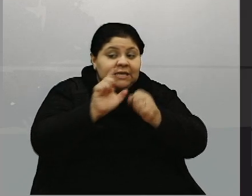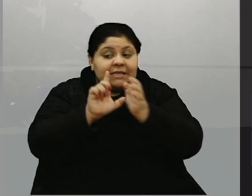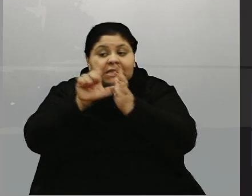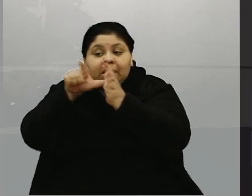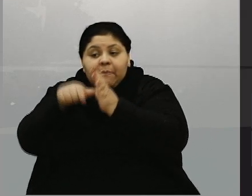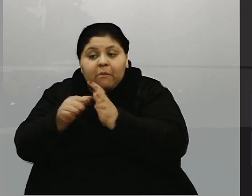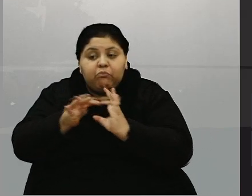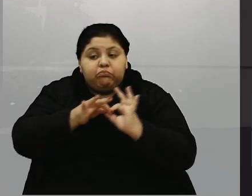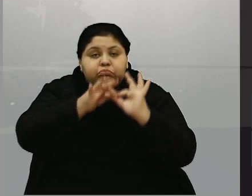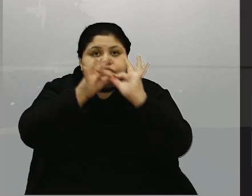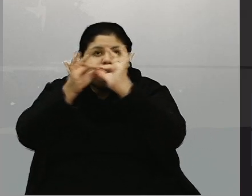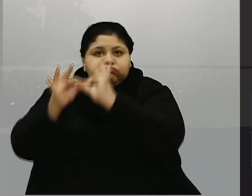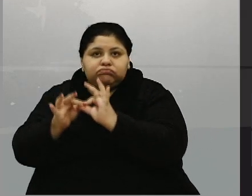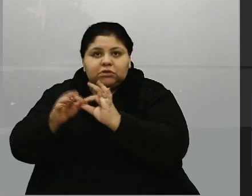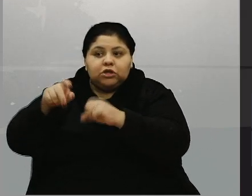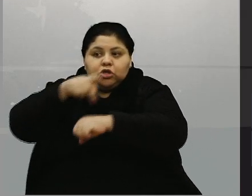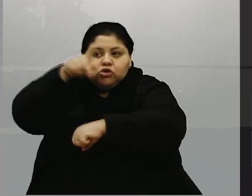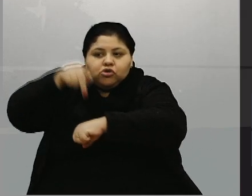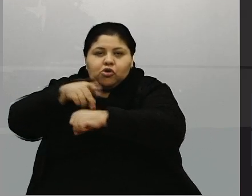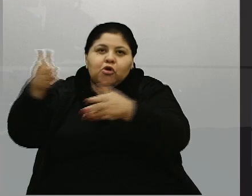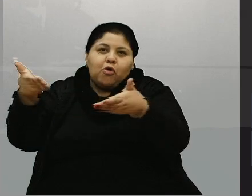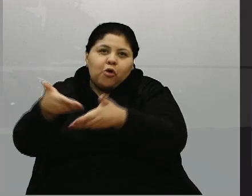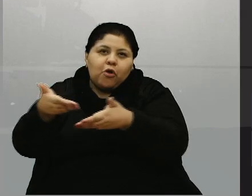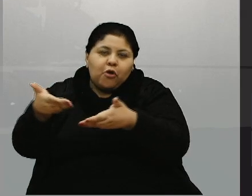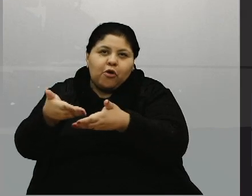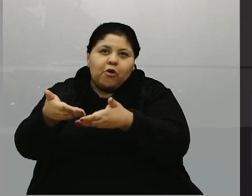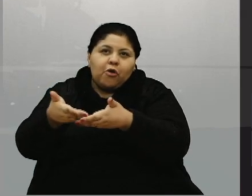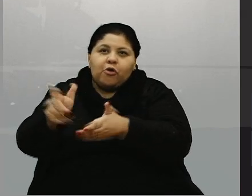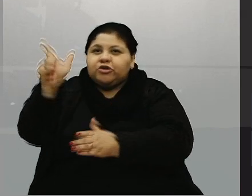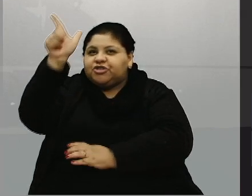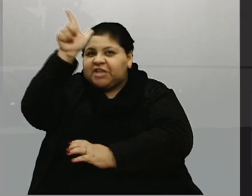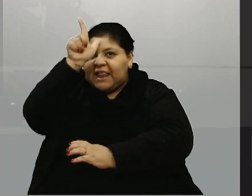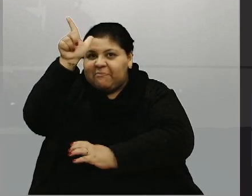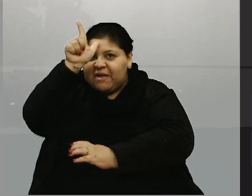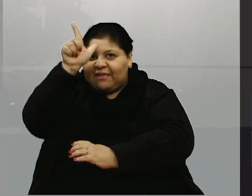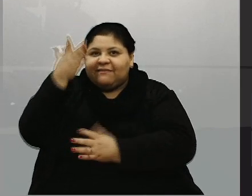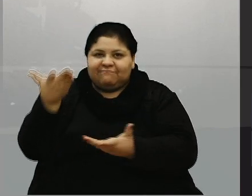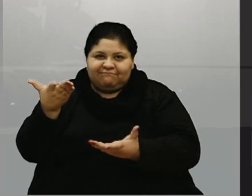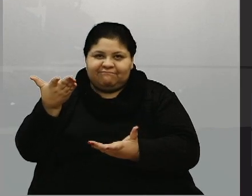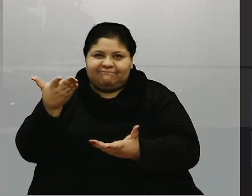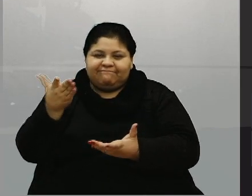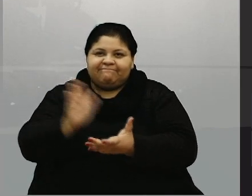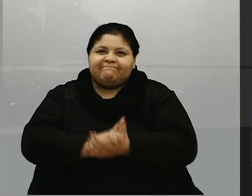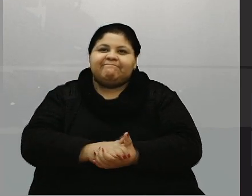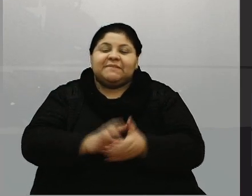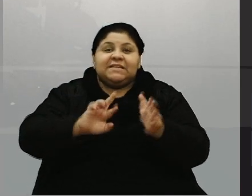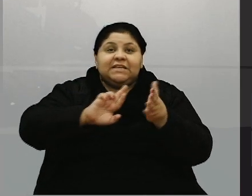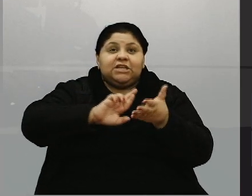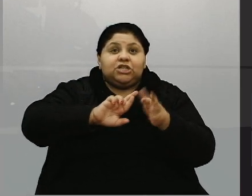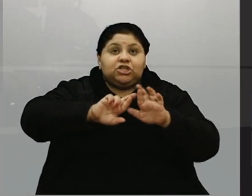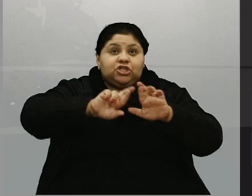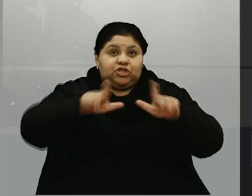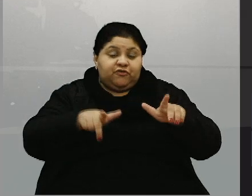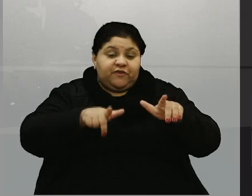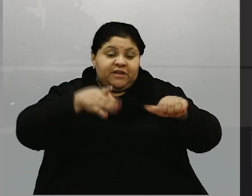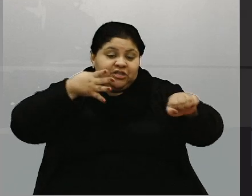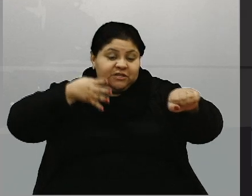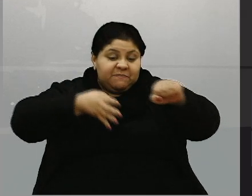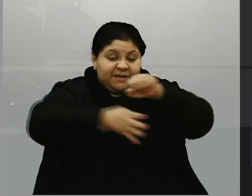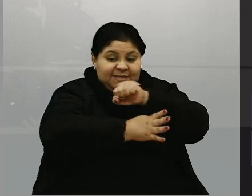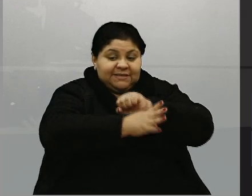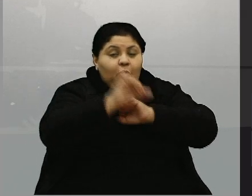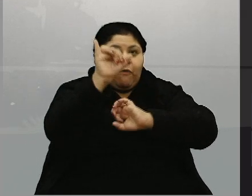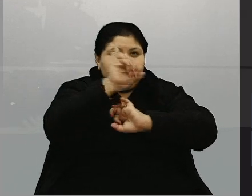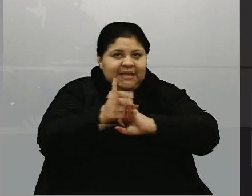se unificaram num país que hoje a gente conhece pela Alemanha, né? Então, diferentemente da imigração italiana, que aqui chegou anos